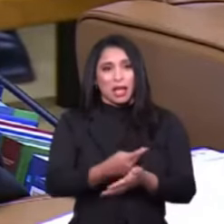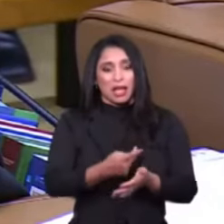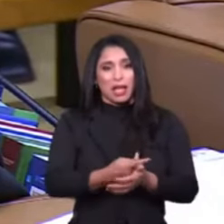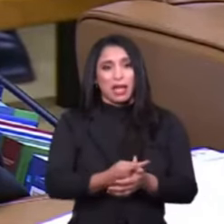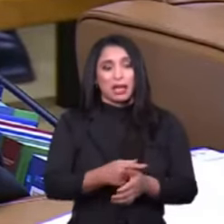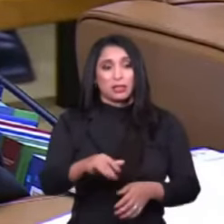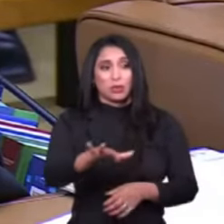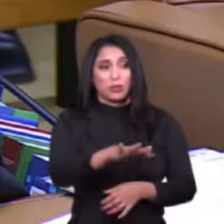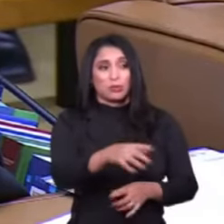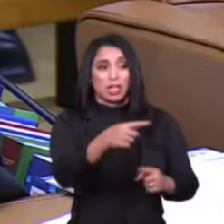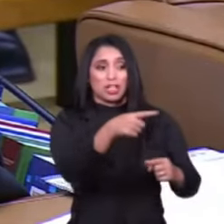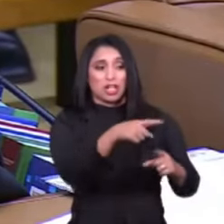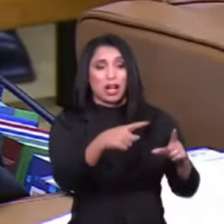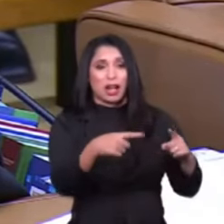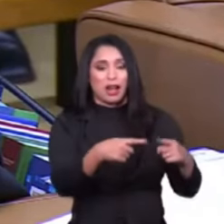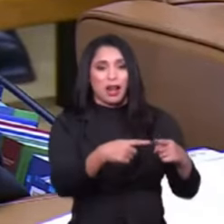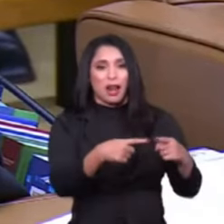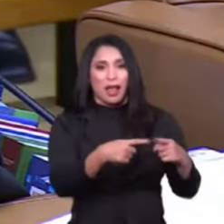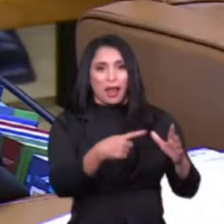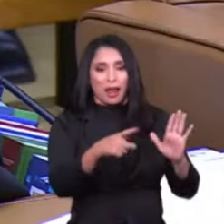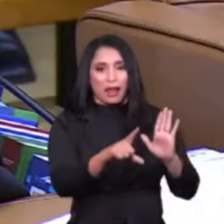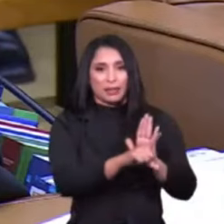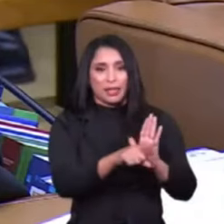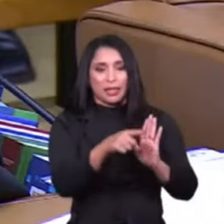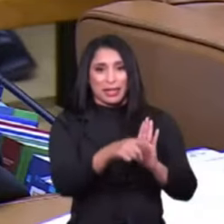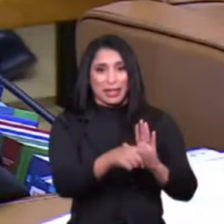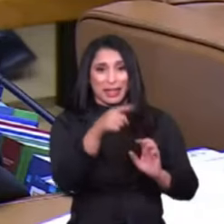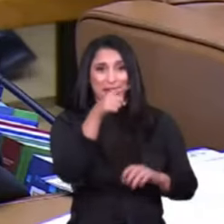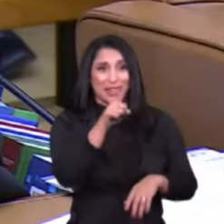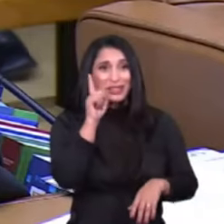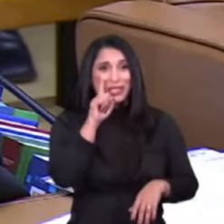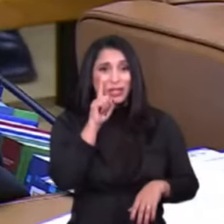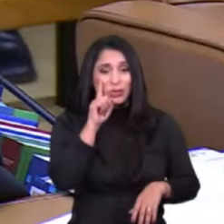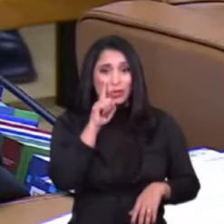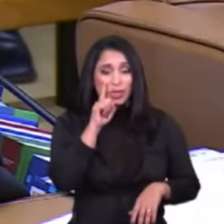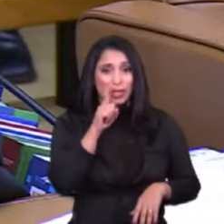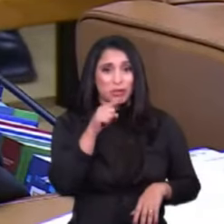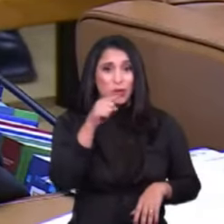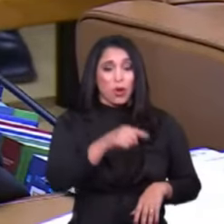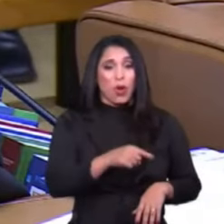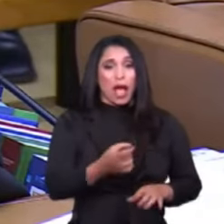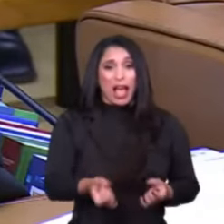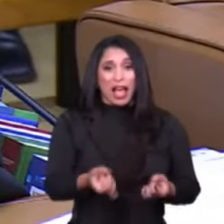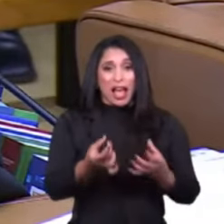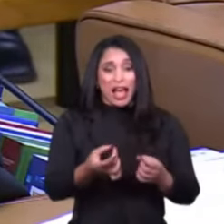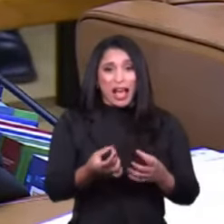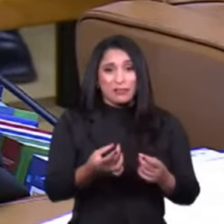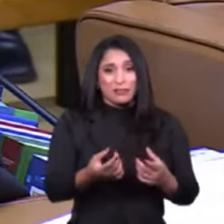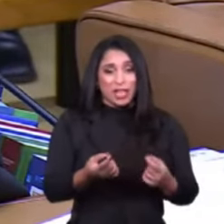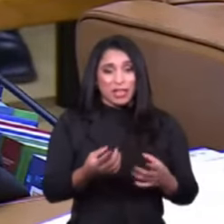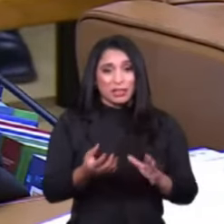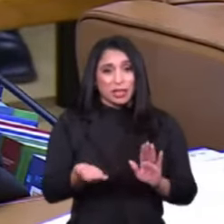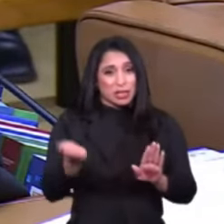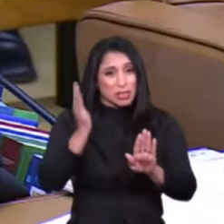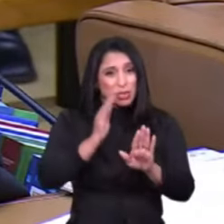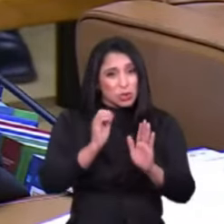Na Califórnia, o mercado negro da maconha cresce 10 vezes mais do que o mercado legalizado.